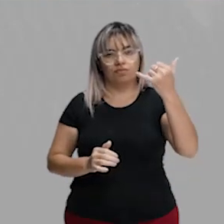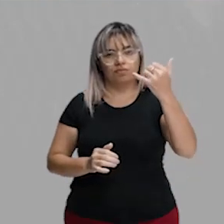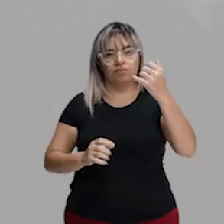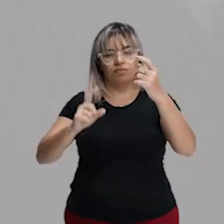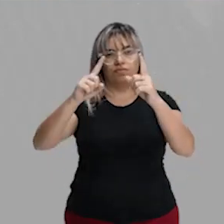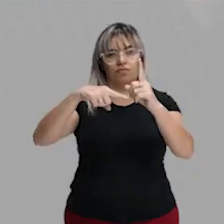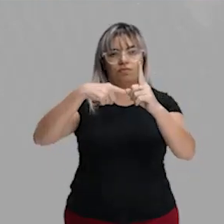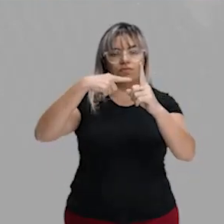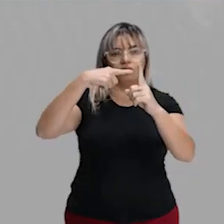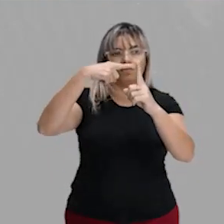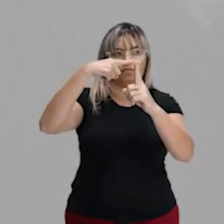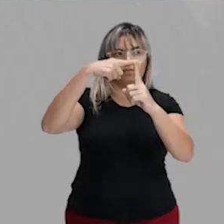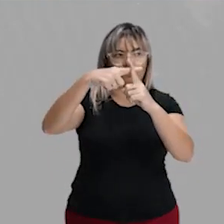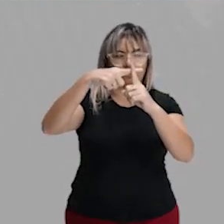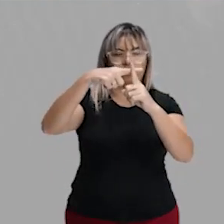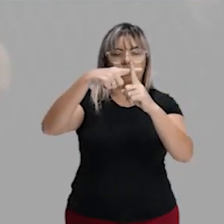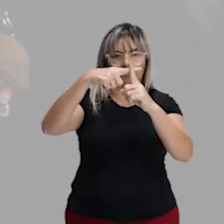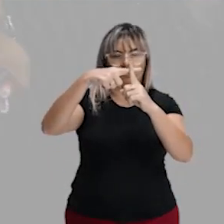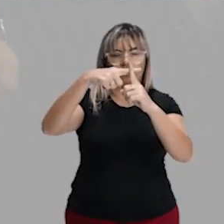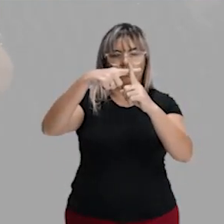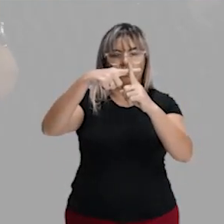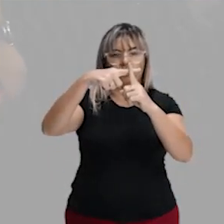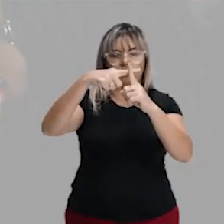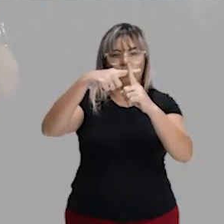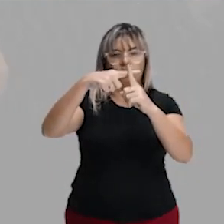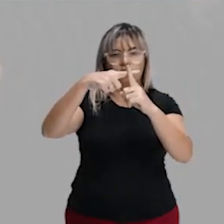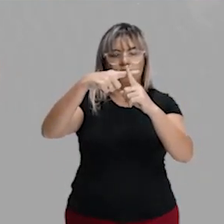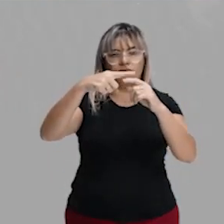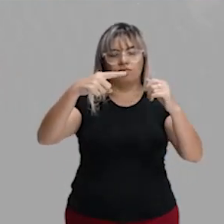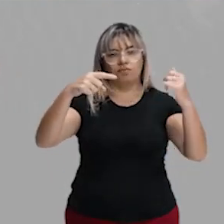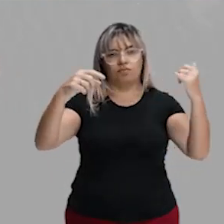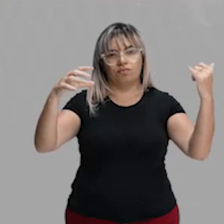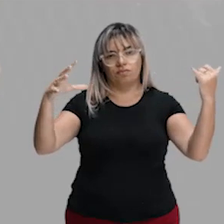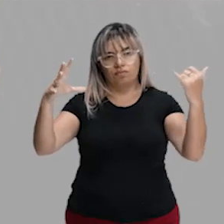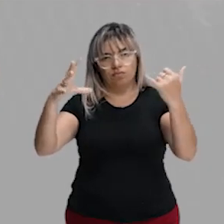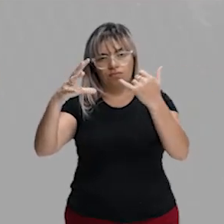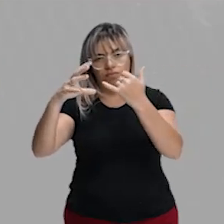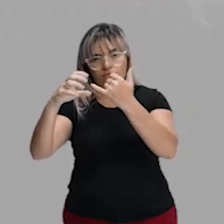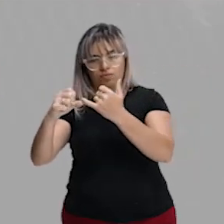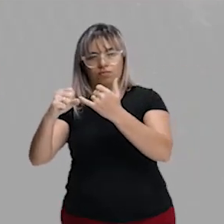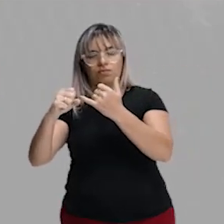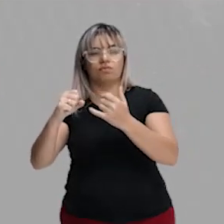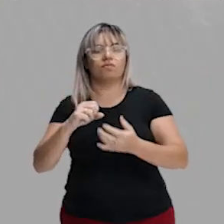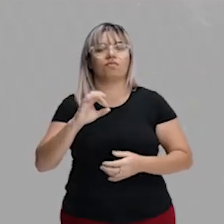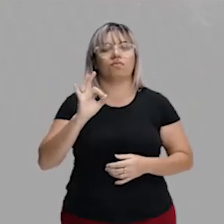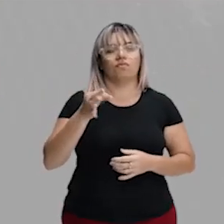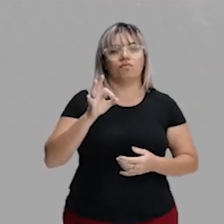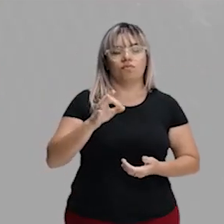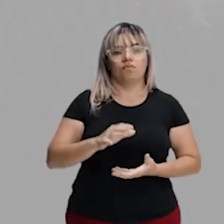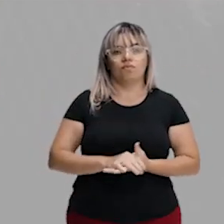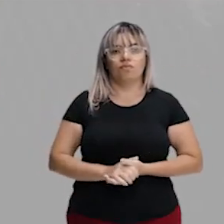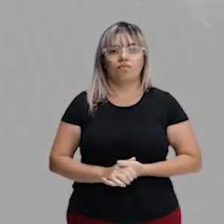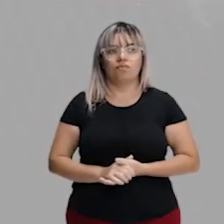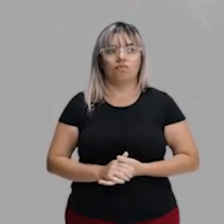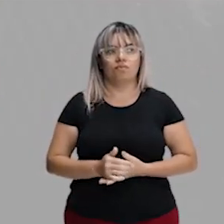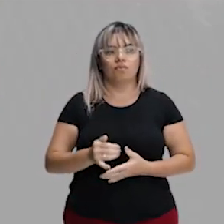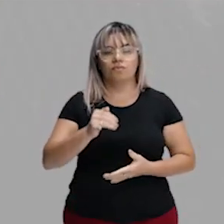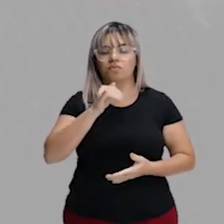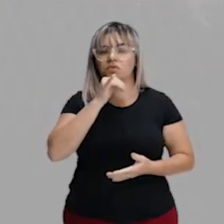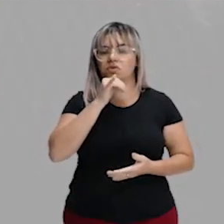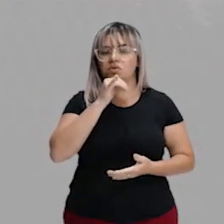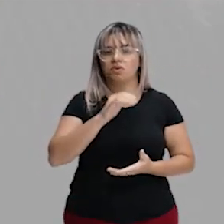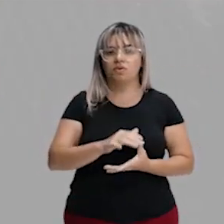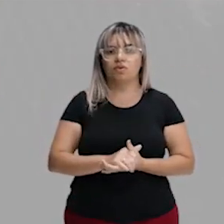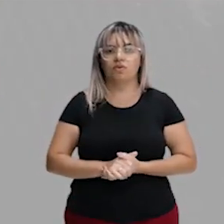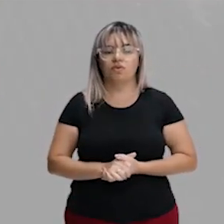positivo, primeiramente, trata-se de um receptor. Certo? Eu não exemplifiquei os